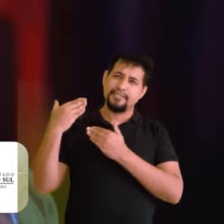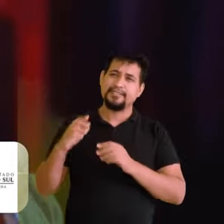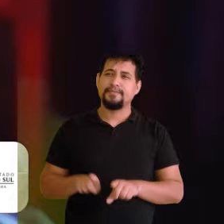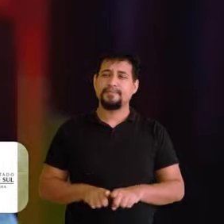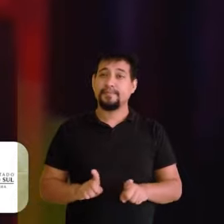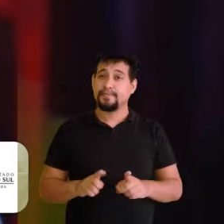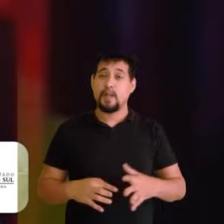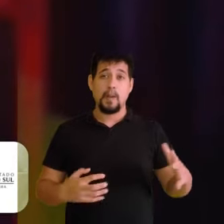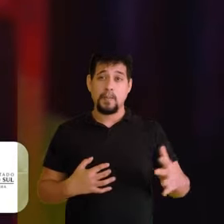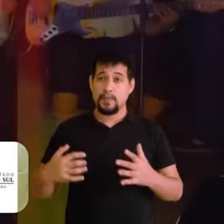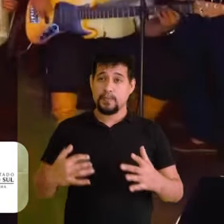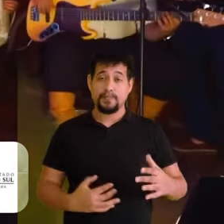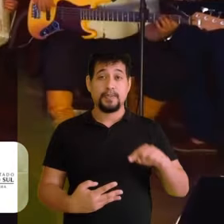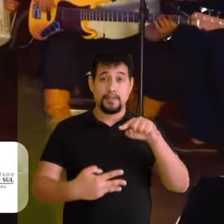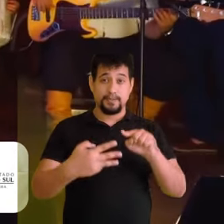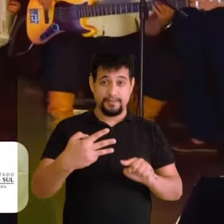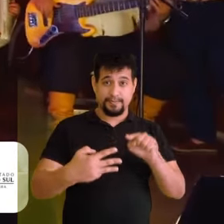gaiteiros.